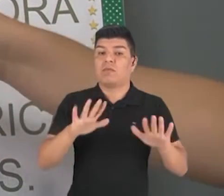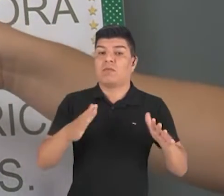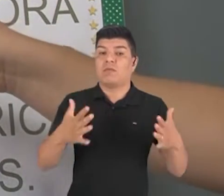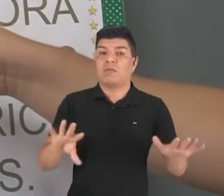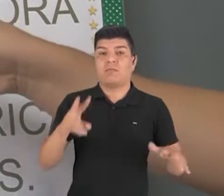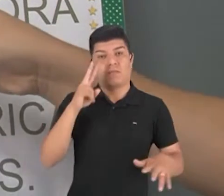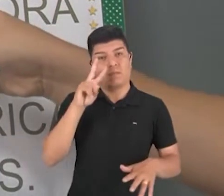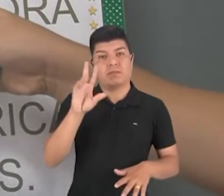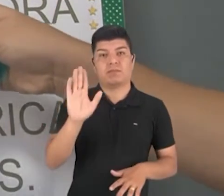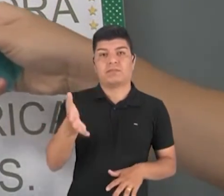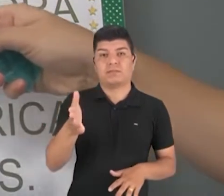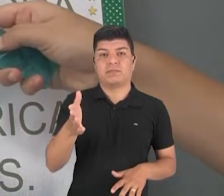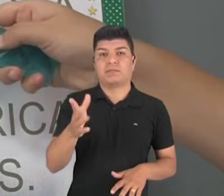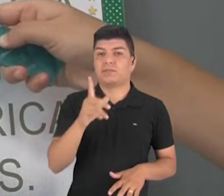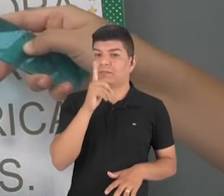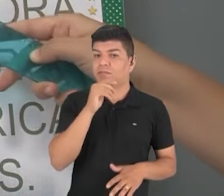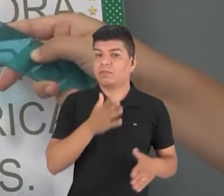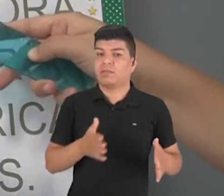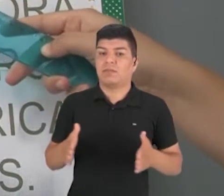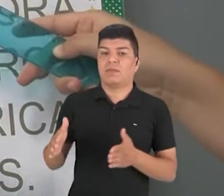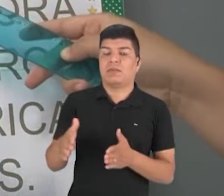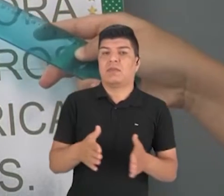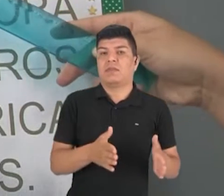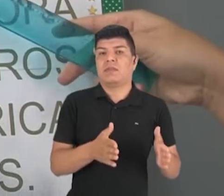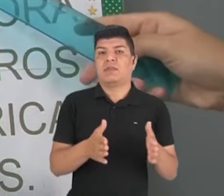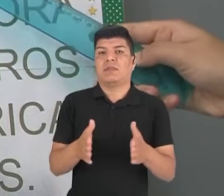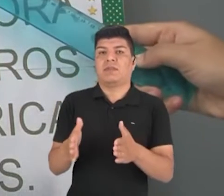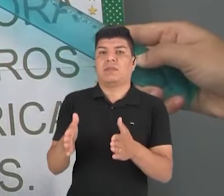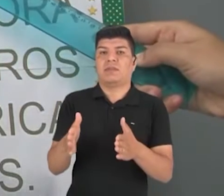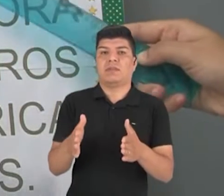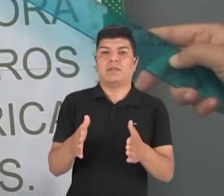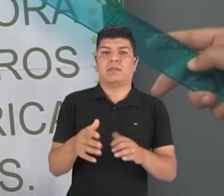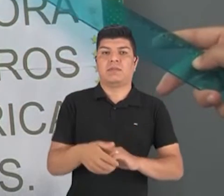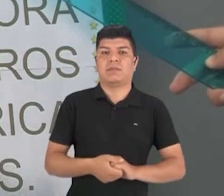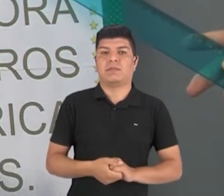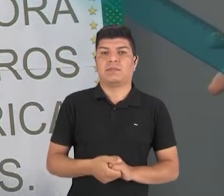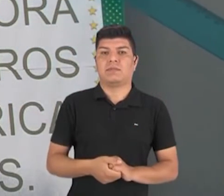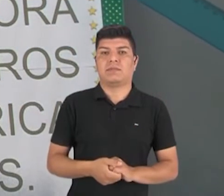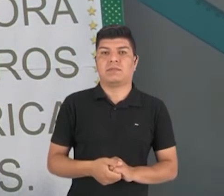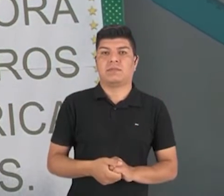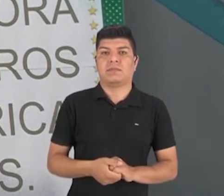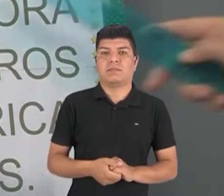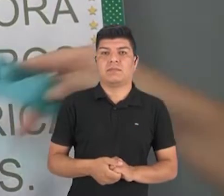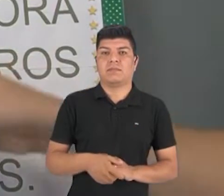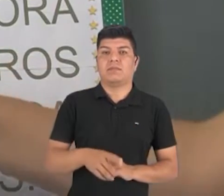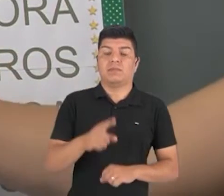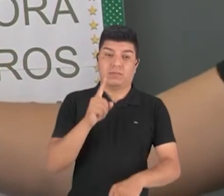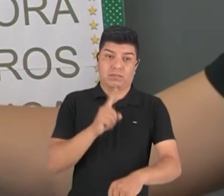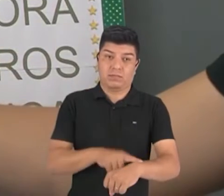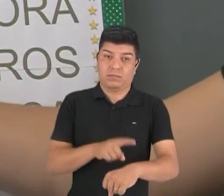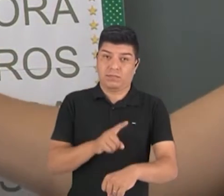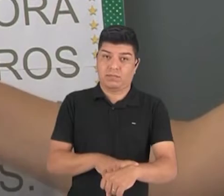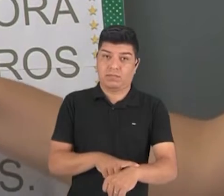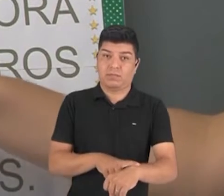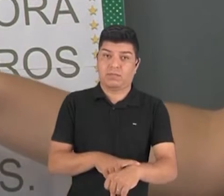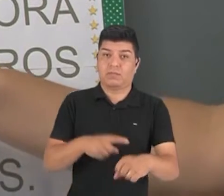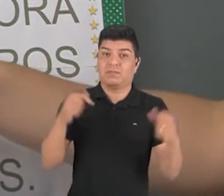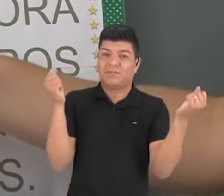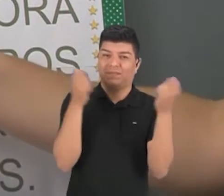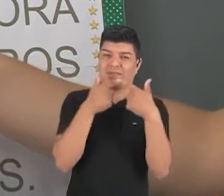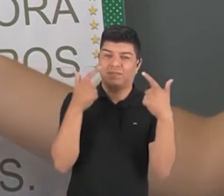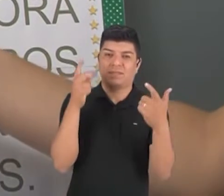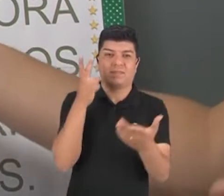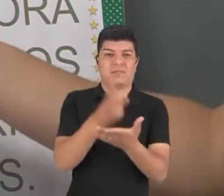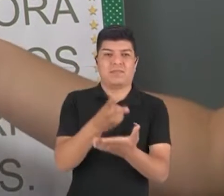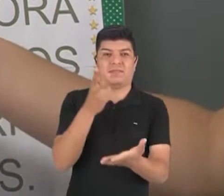com nós vemos o rio que ri o tempo todo